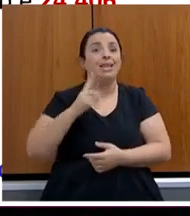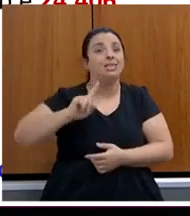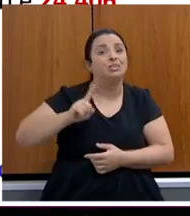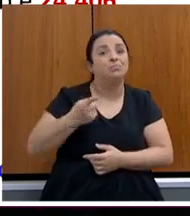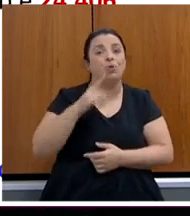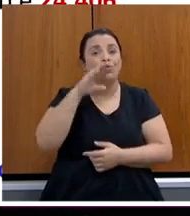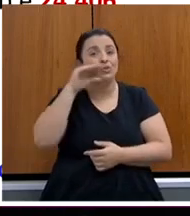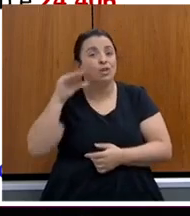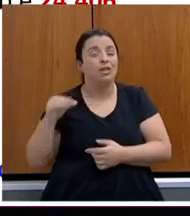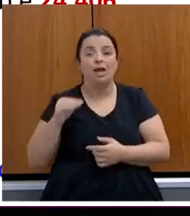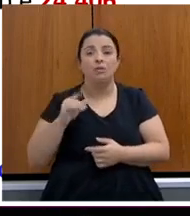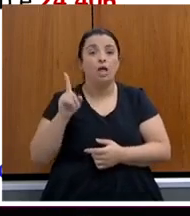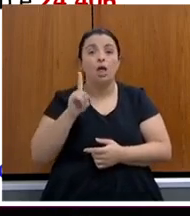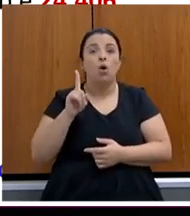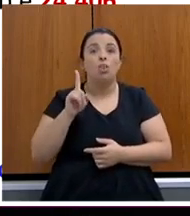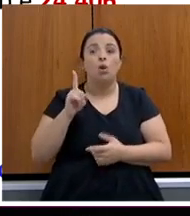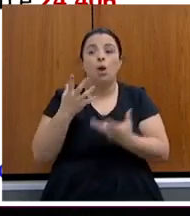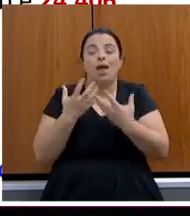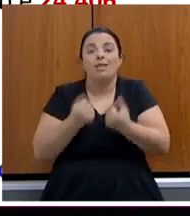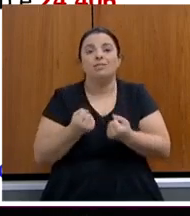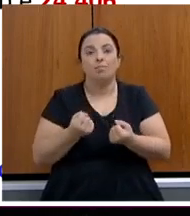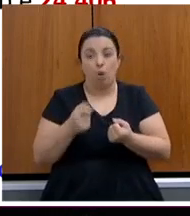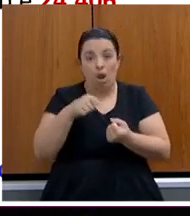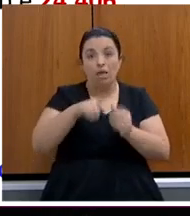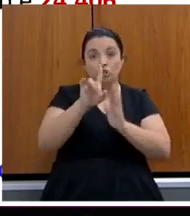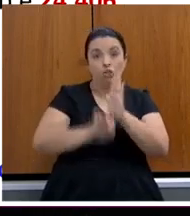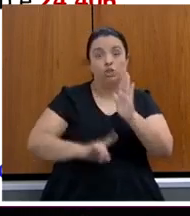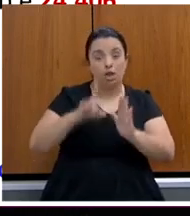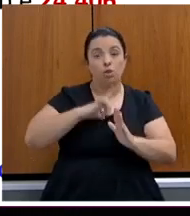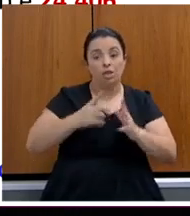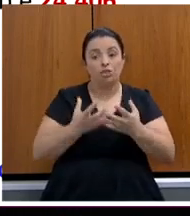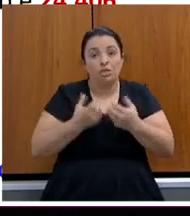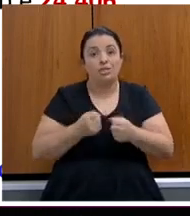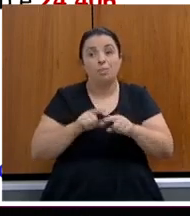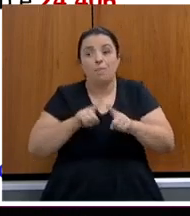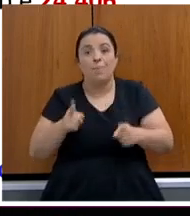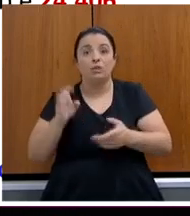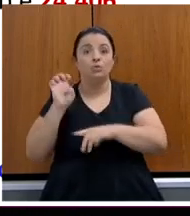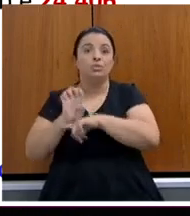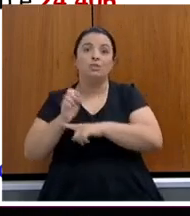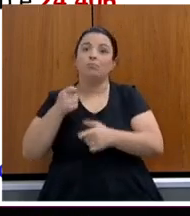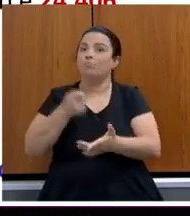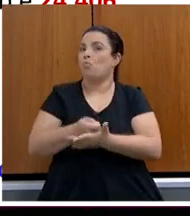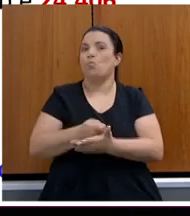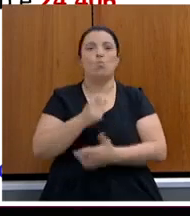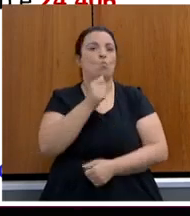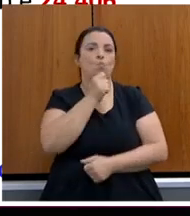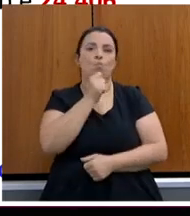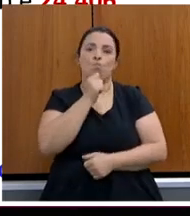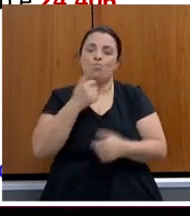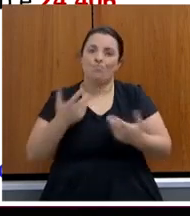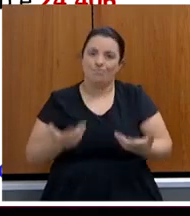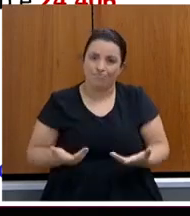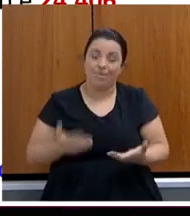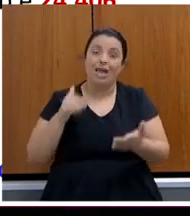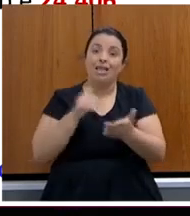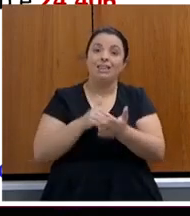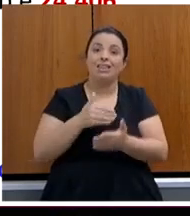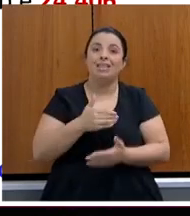receber mas o estado ainda não pagou e até dezembro de 2022 39